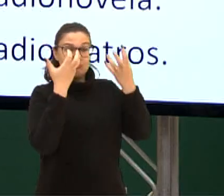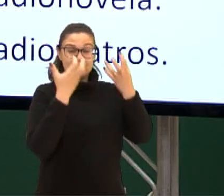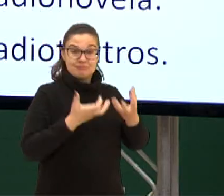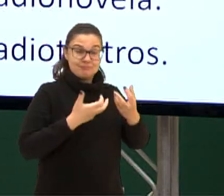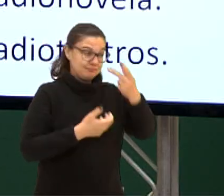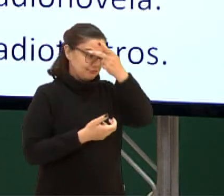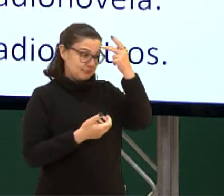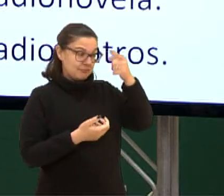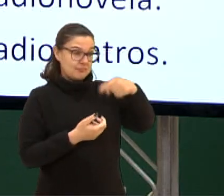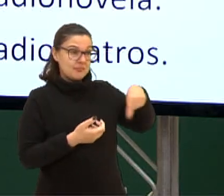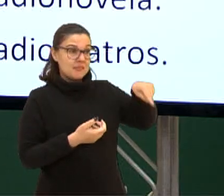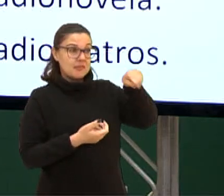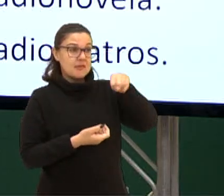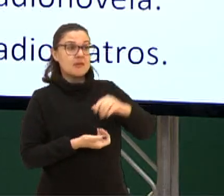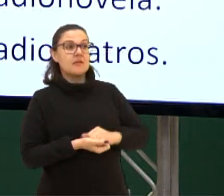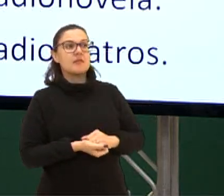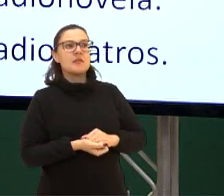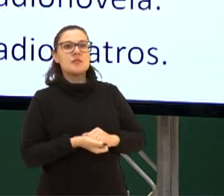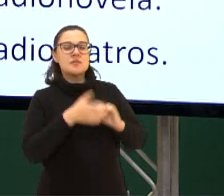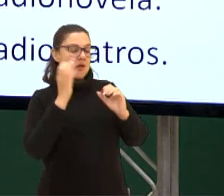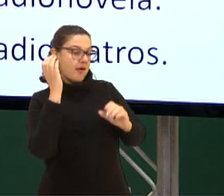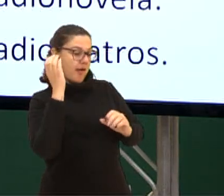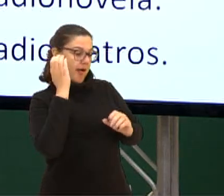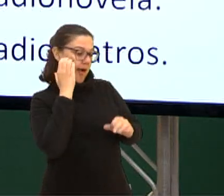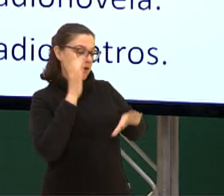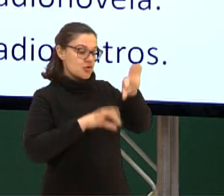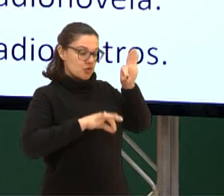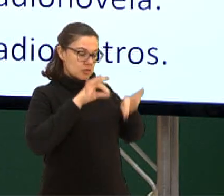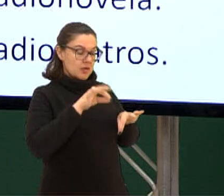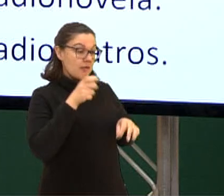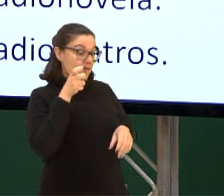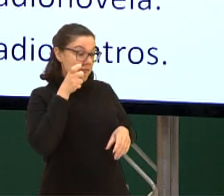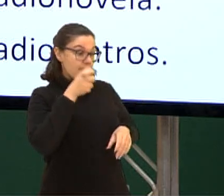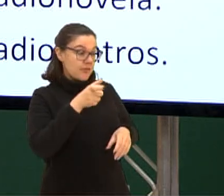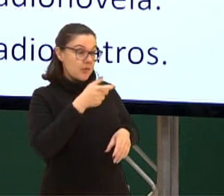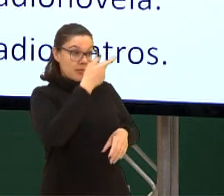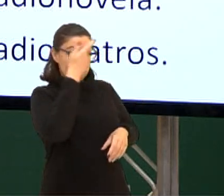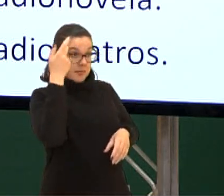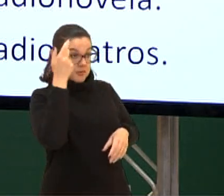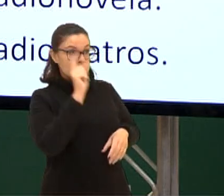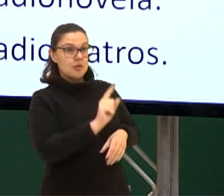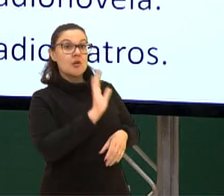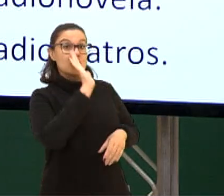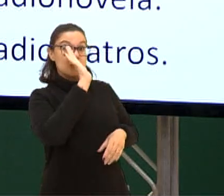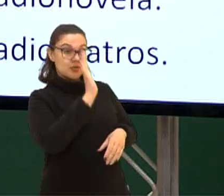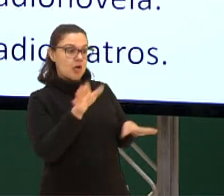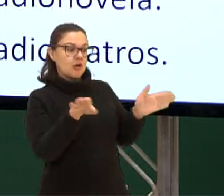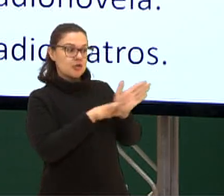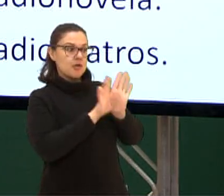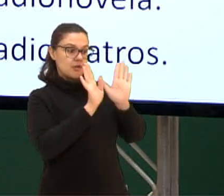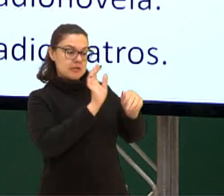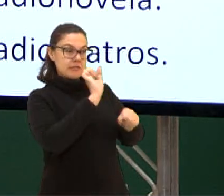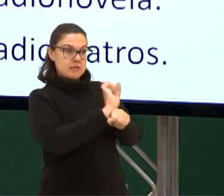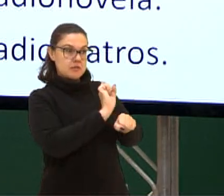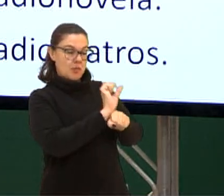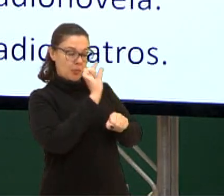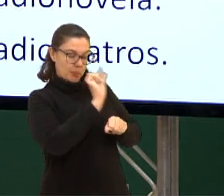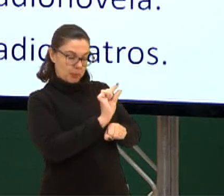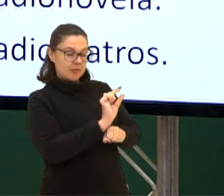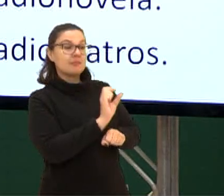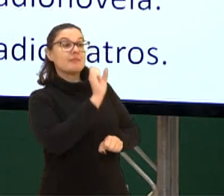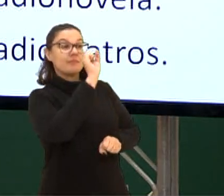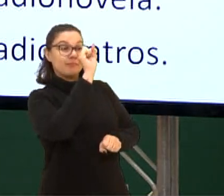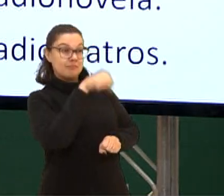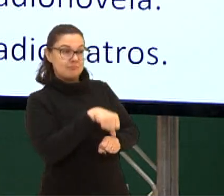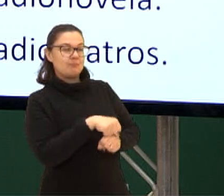pessoas, se as radioteatro eram visto por muitas pessoas. A gente já chega na radioteatro, Rian, espera um pouquinho. E